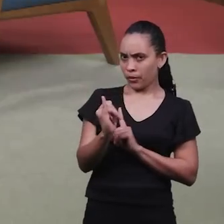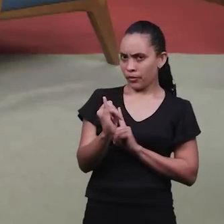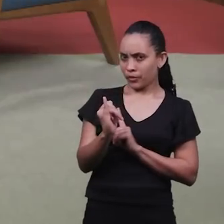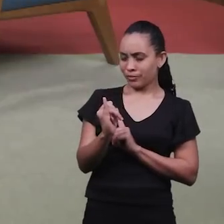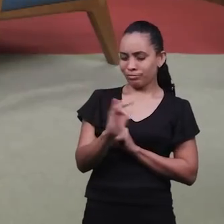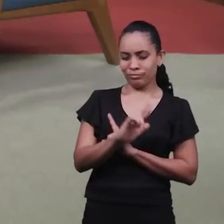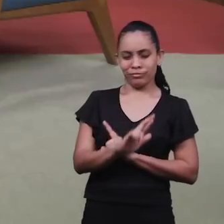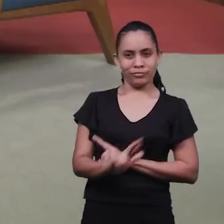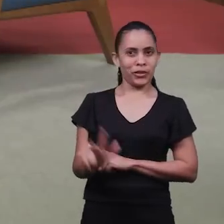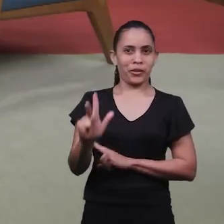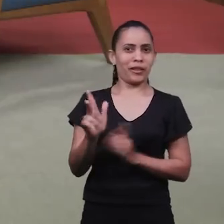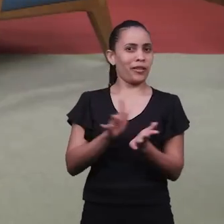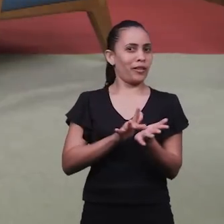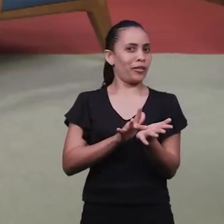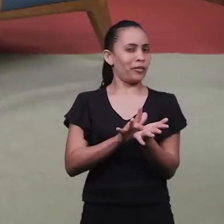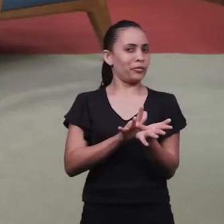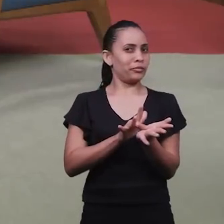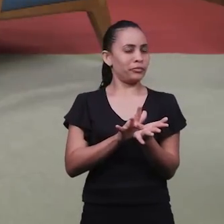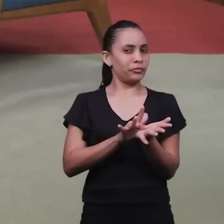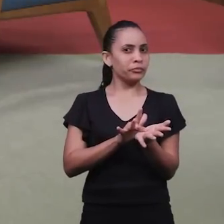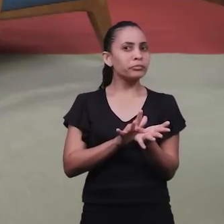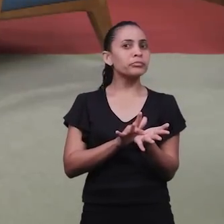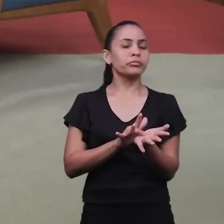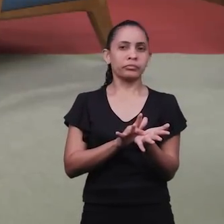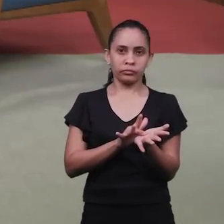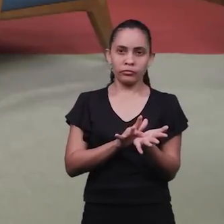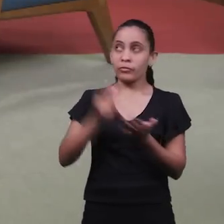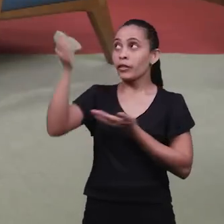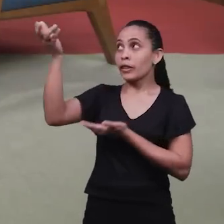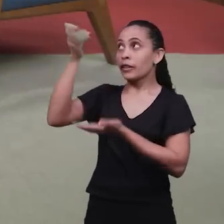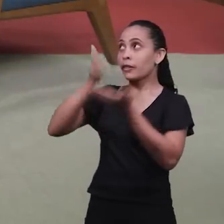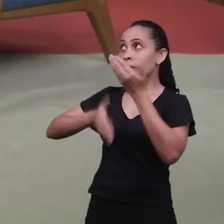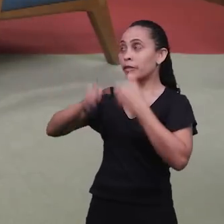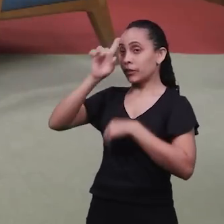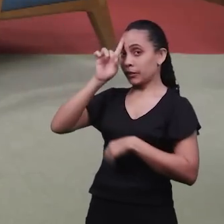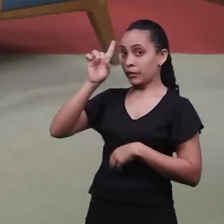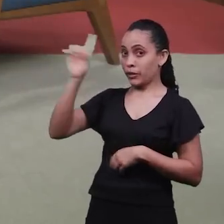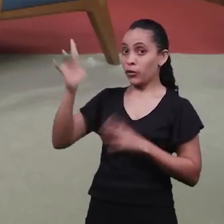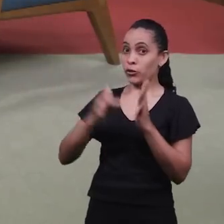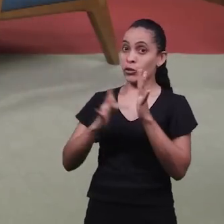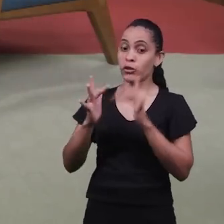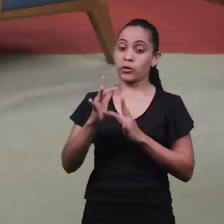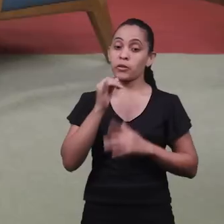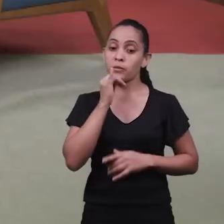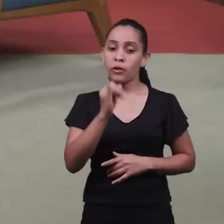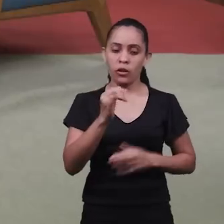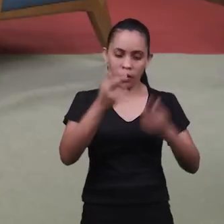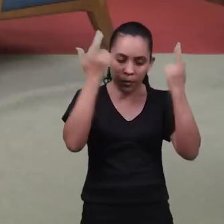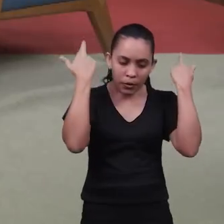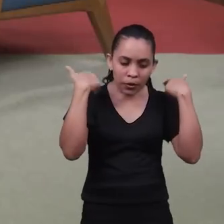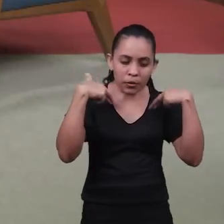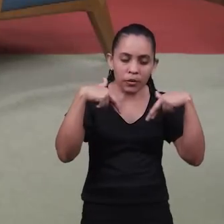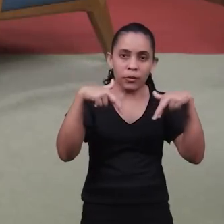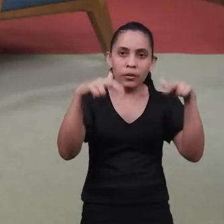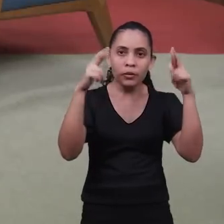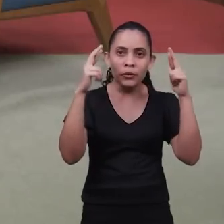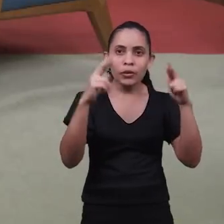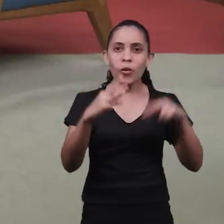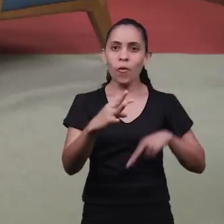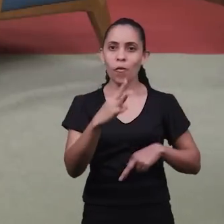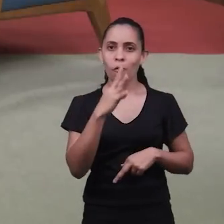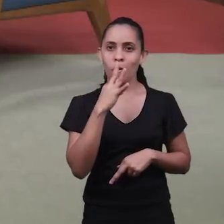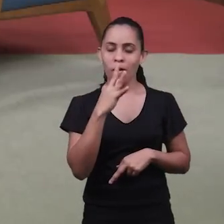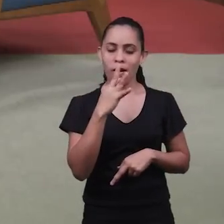profético, mas não é. Porque o alimento vivo, Jesus diz assim, as ovelhas conhecem a